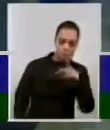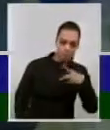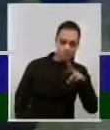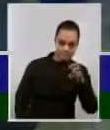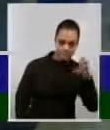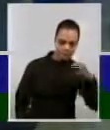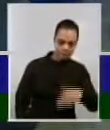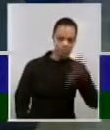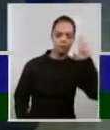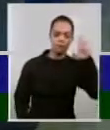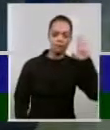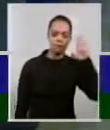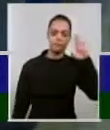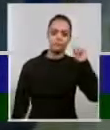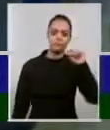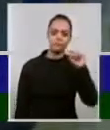pré-candidato